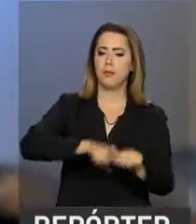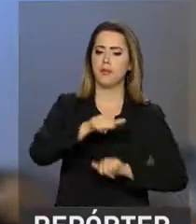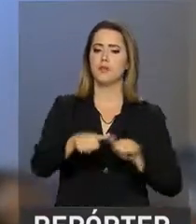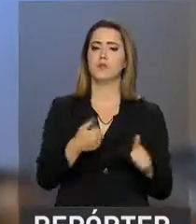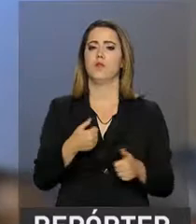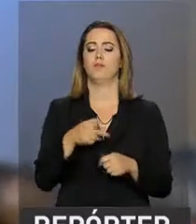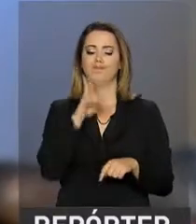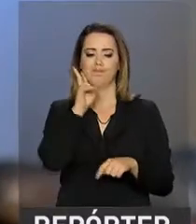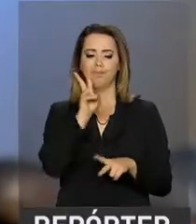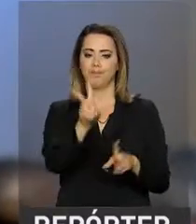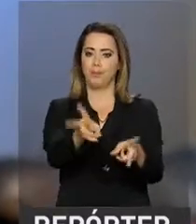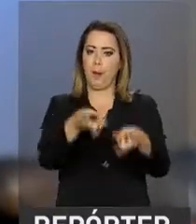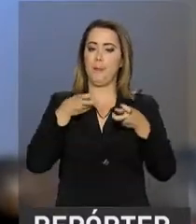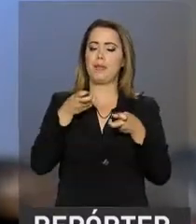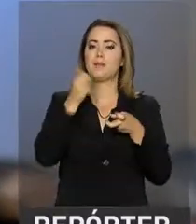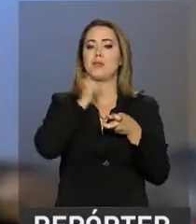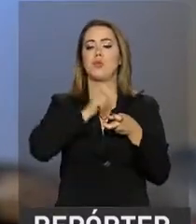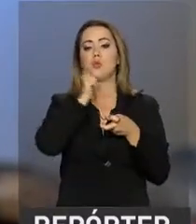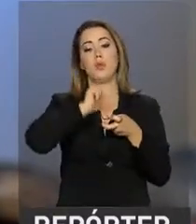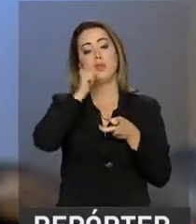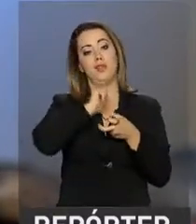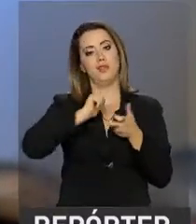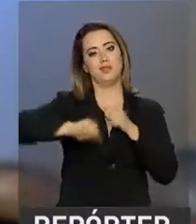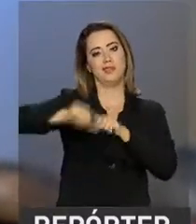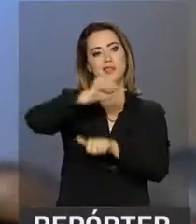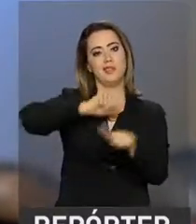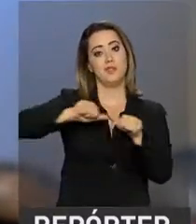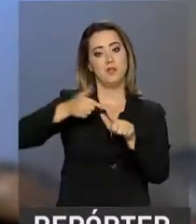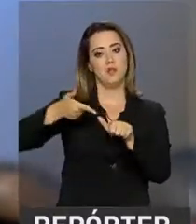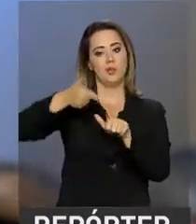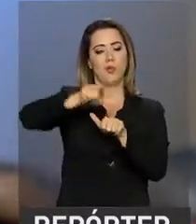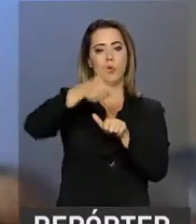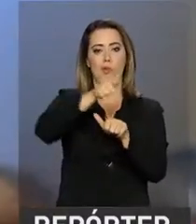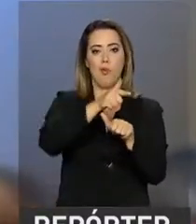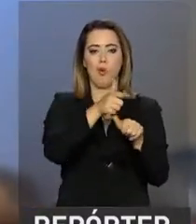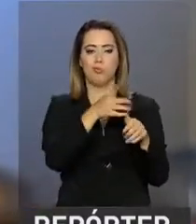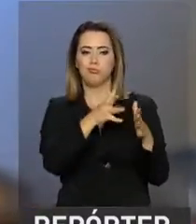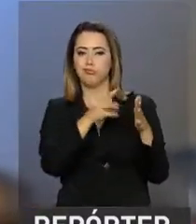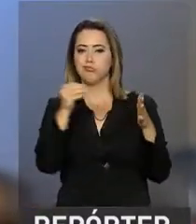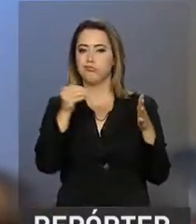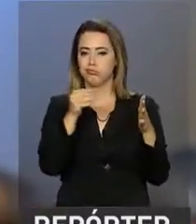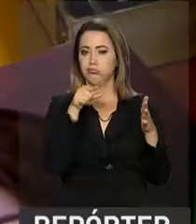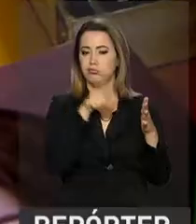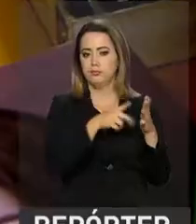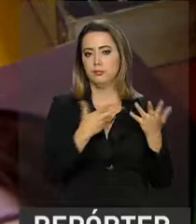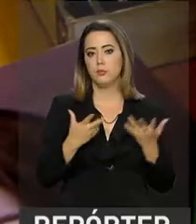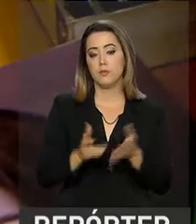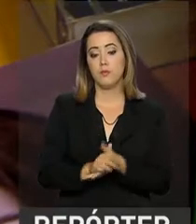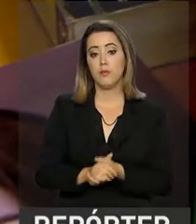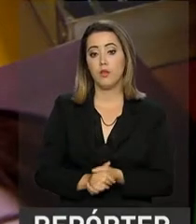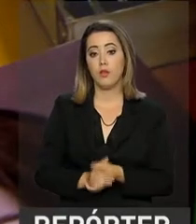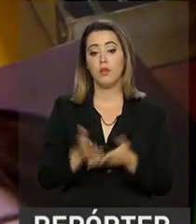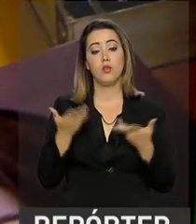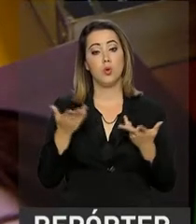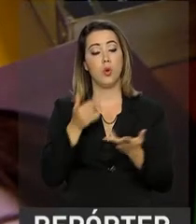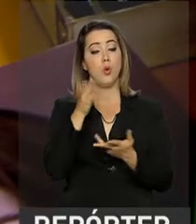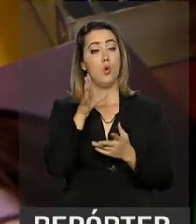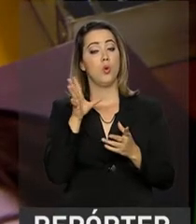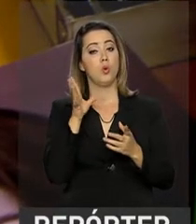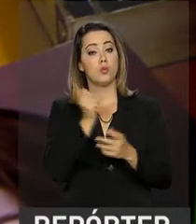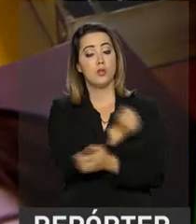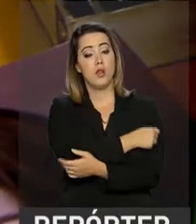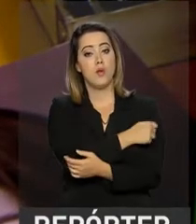em relação às mulheres trazendo outros referenciais femininos para eles tirarem os alunos têm contato